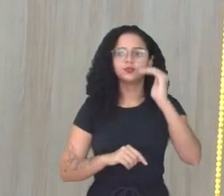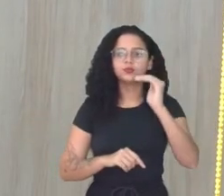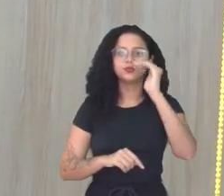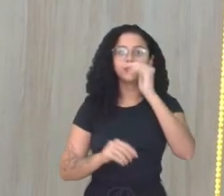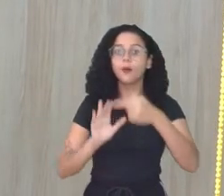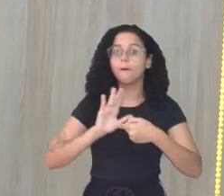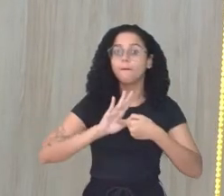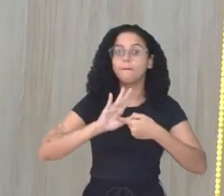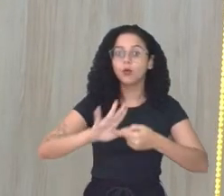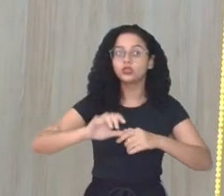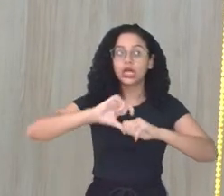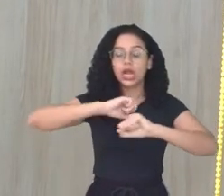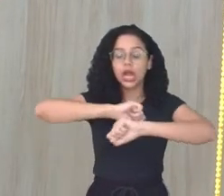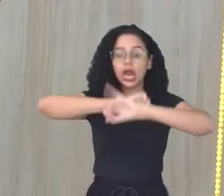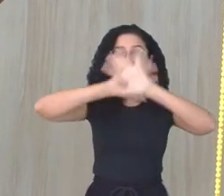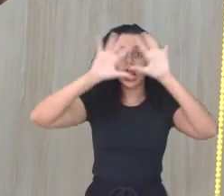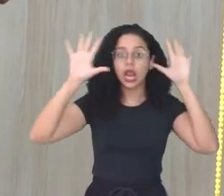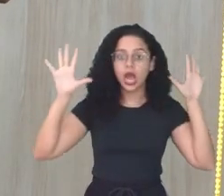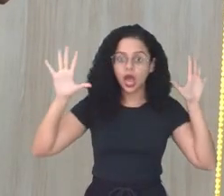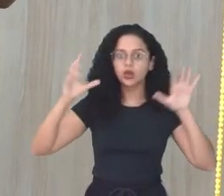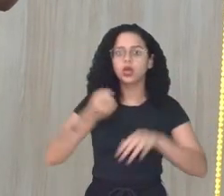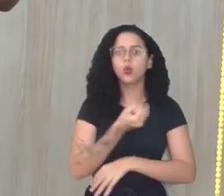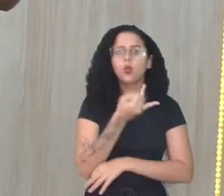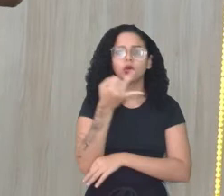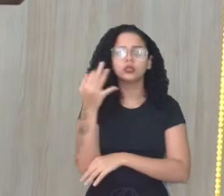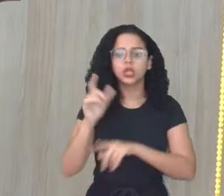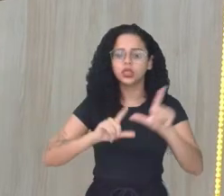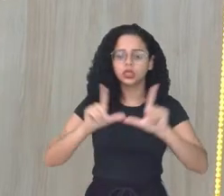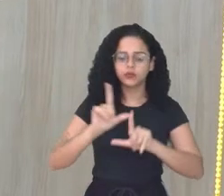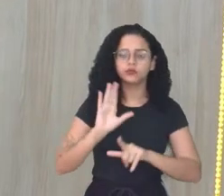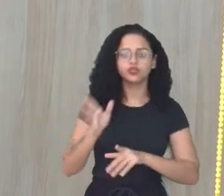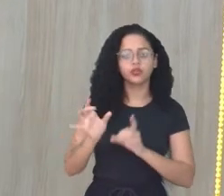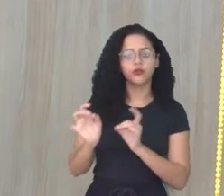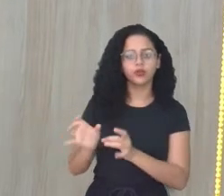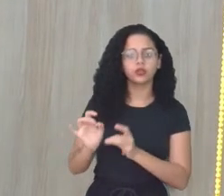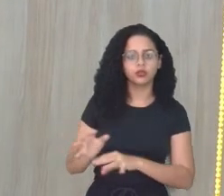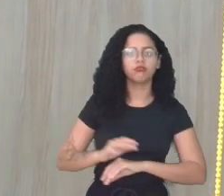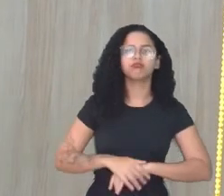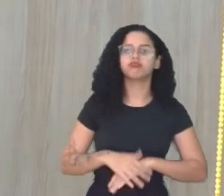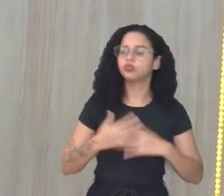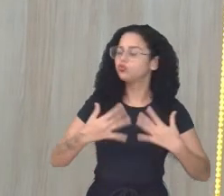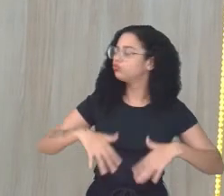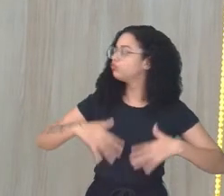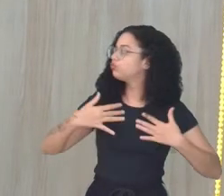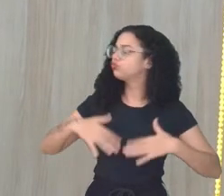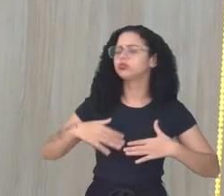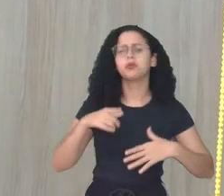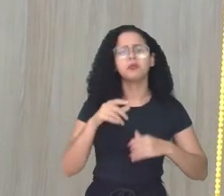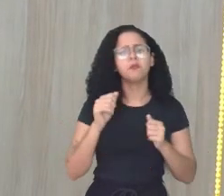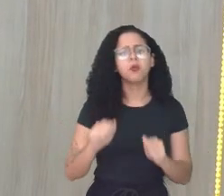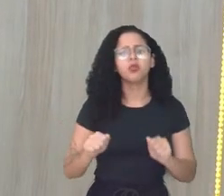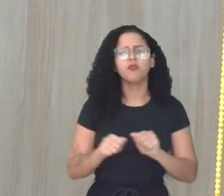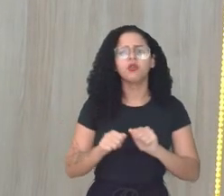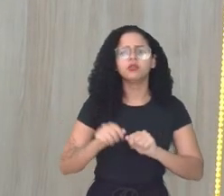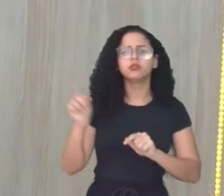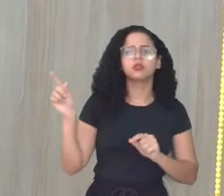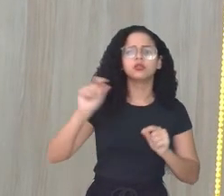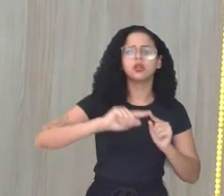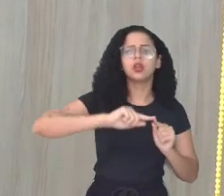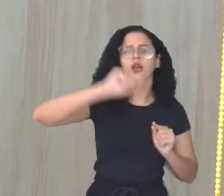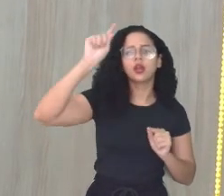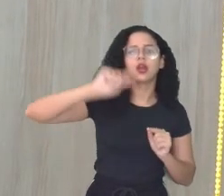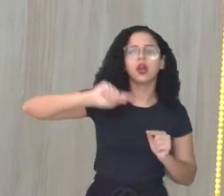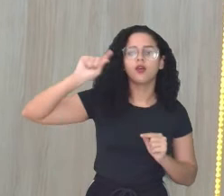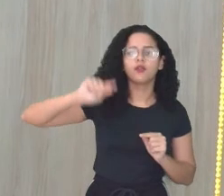a quantidade de televisores que foram vendidos, né? Você pode fazer esse gráfico,